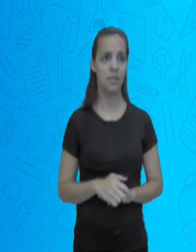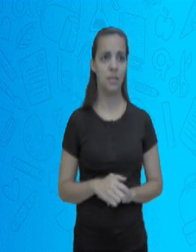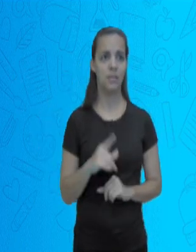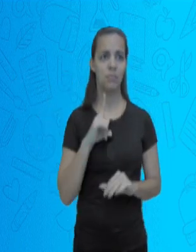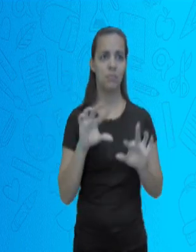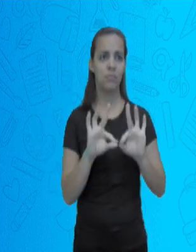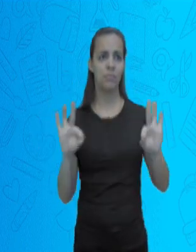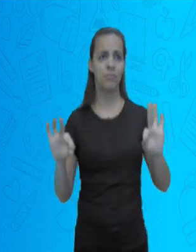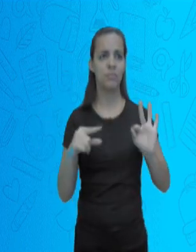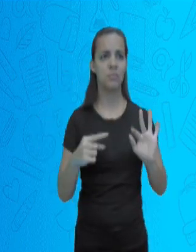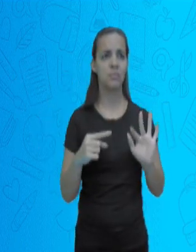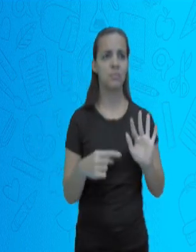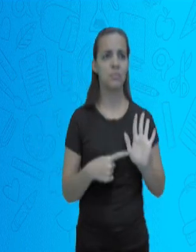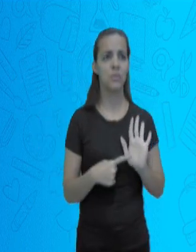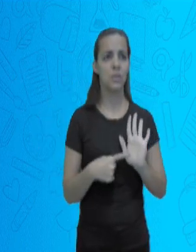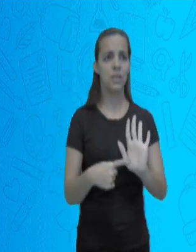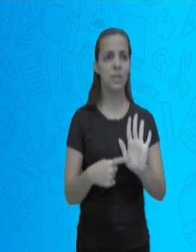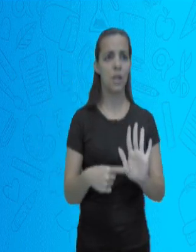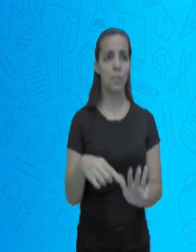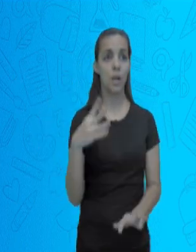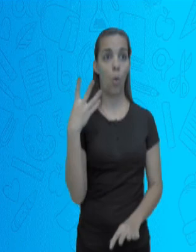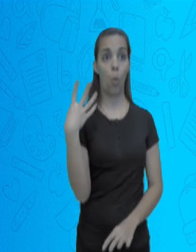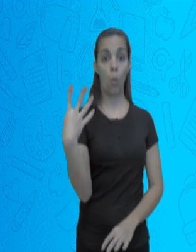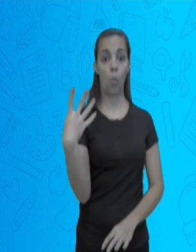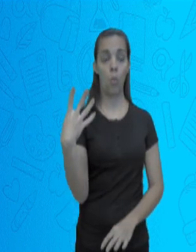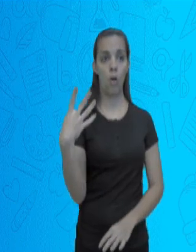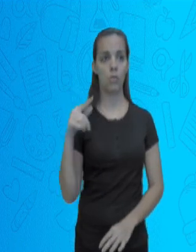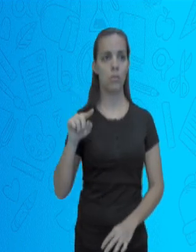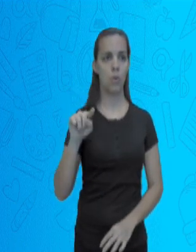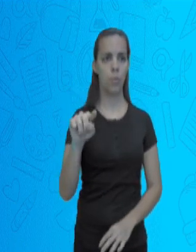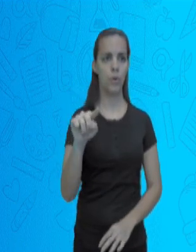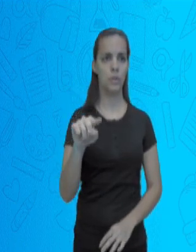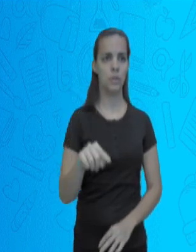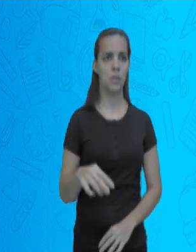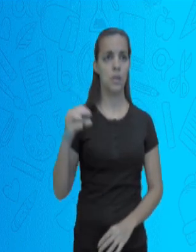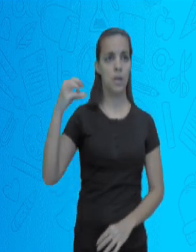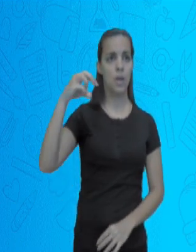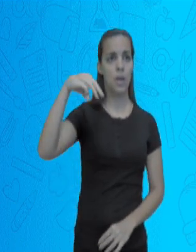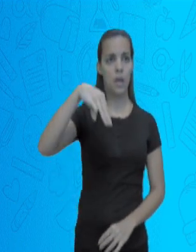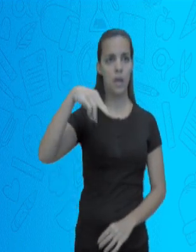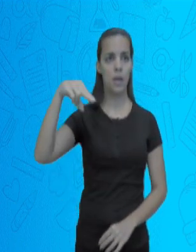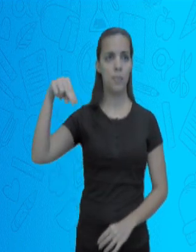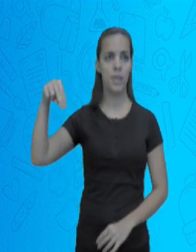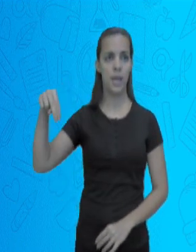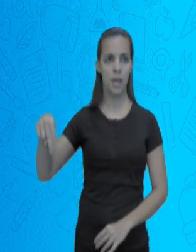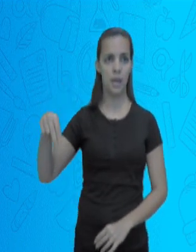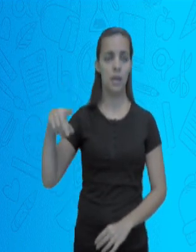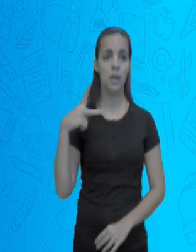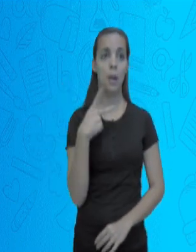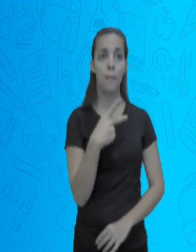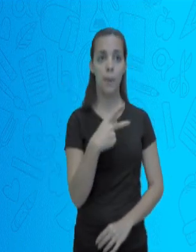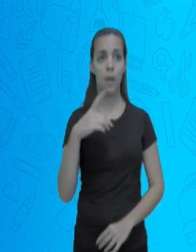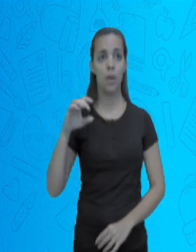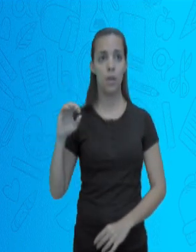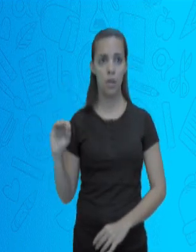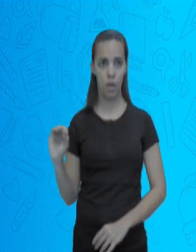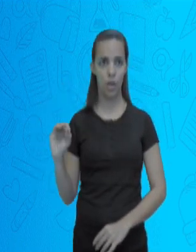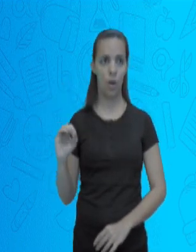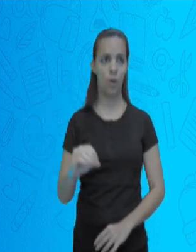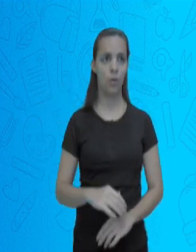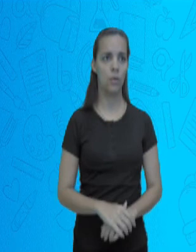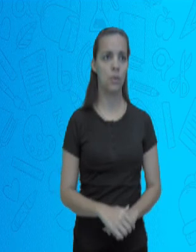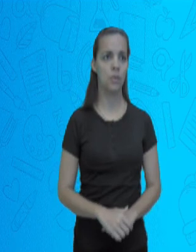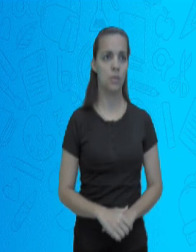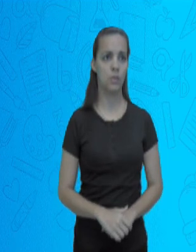retas determinam quatro pontos aqui. O ponto M, N, P e O, que é